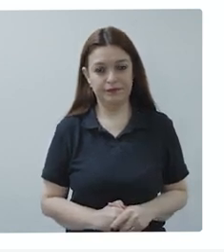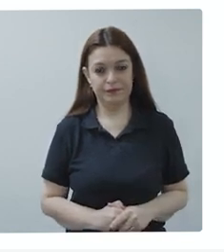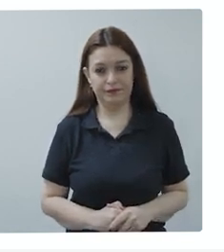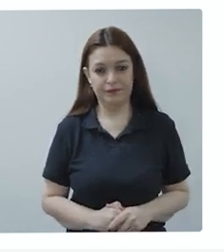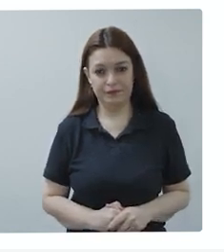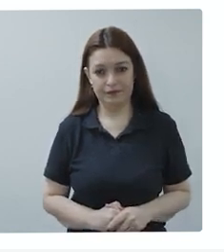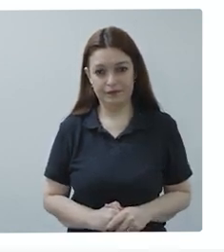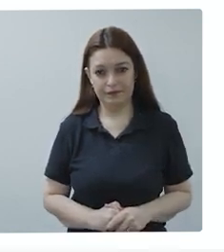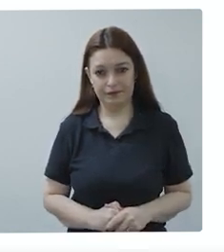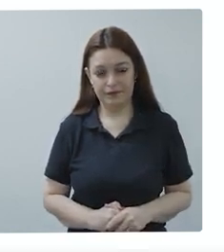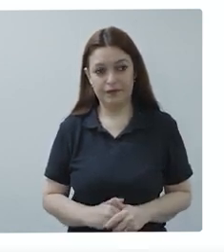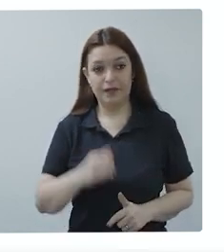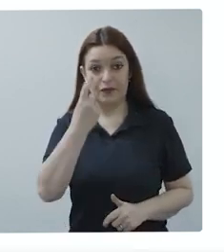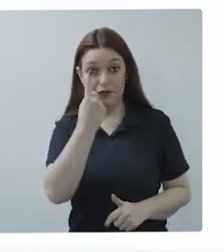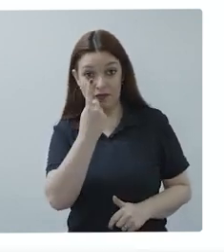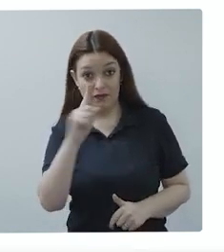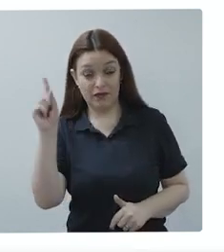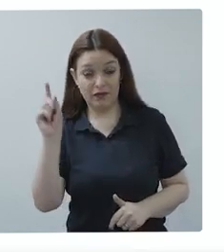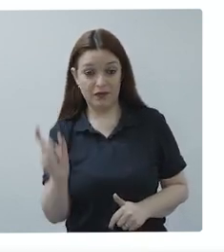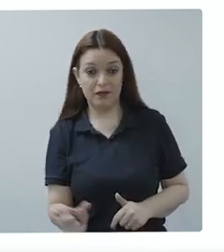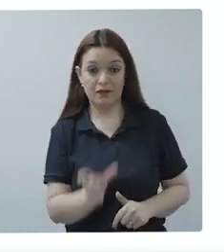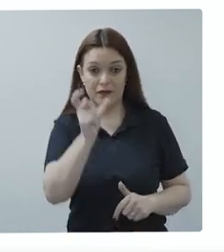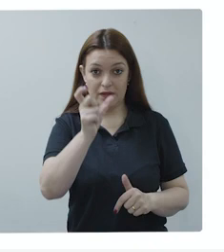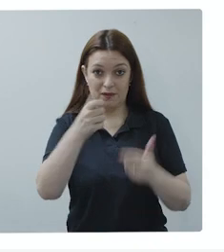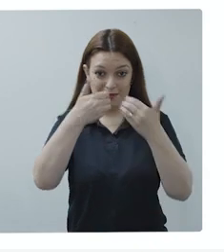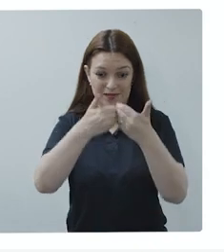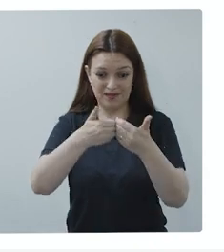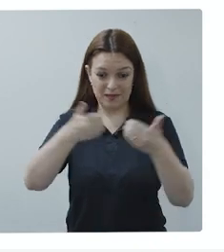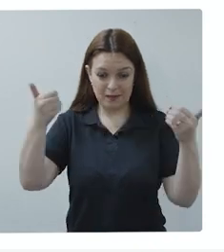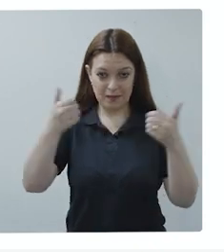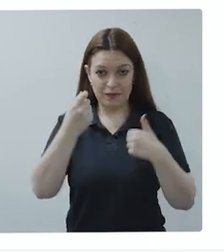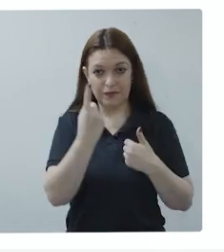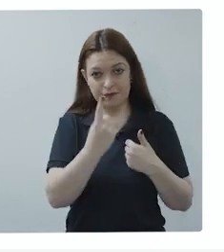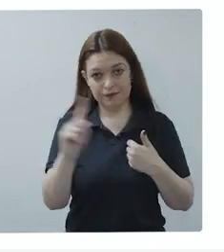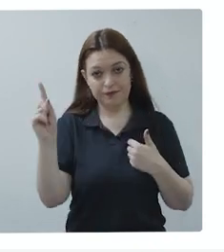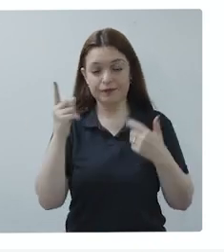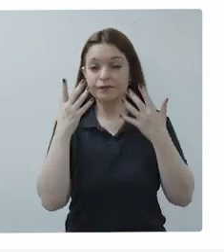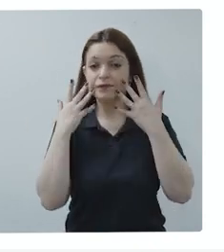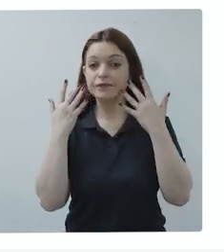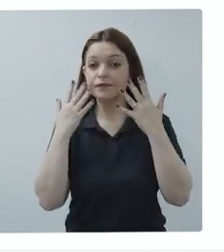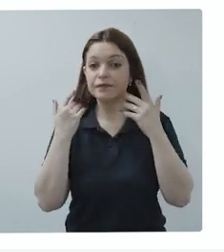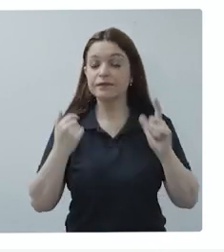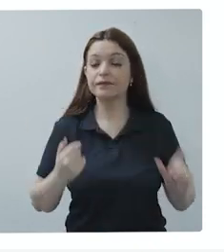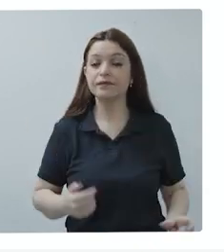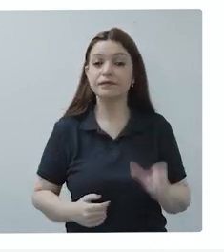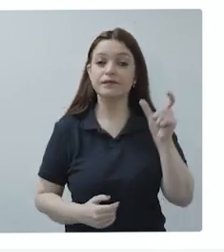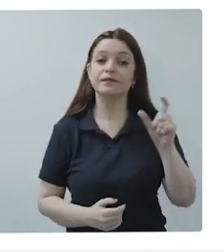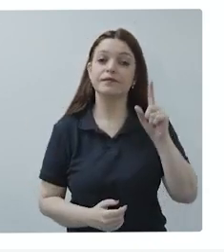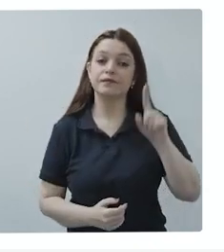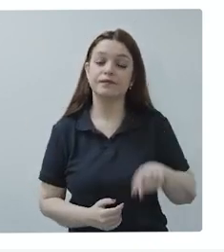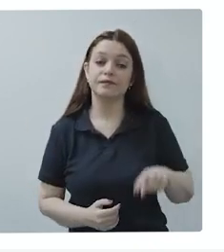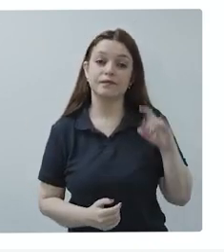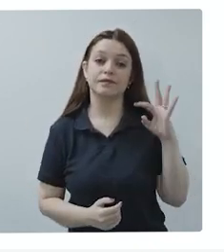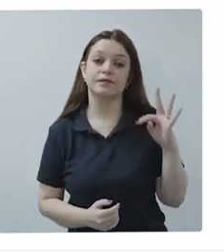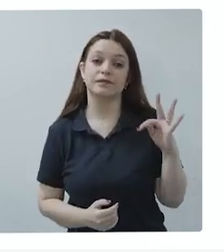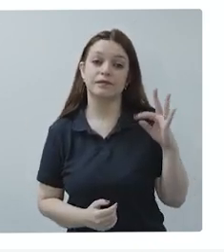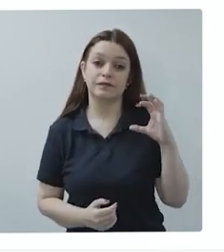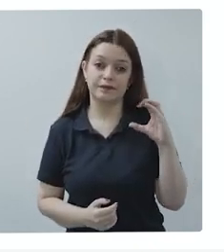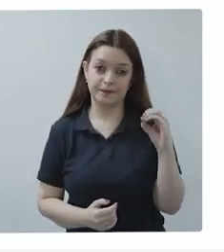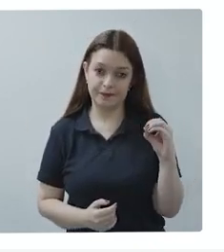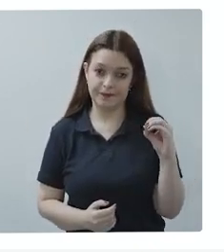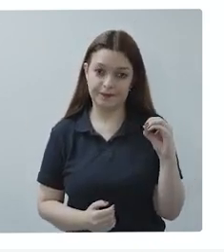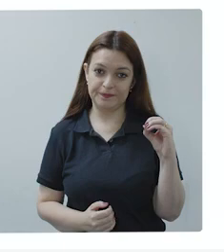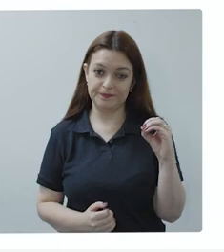A sílaba final, a última sílaba da palavra gato, é a sílaba to.